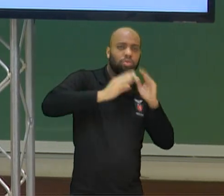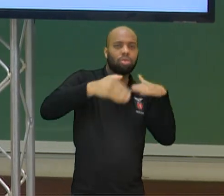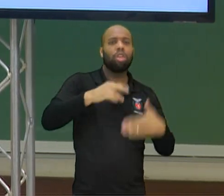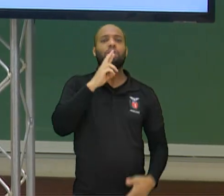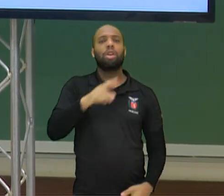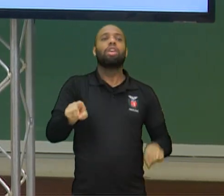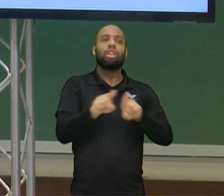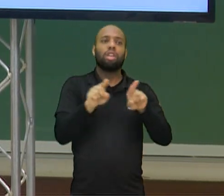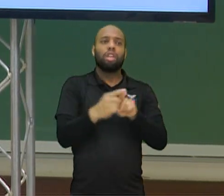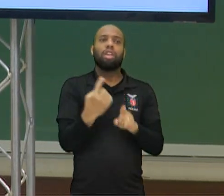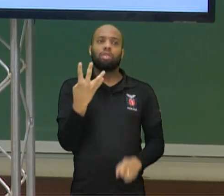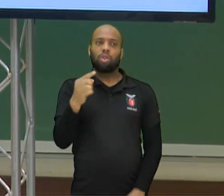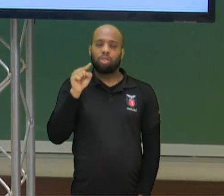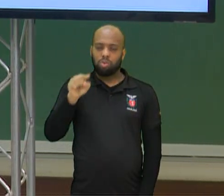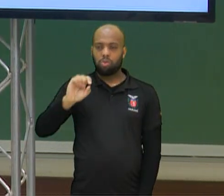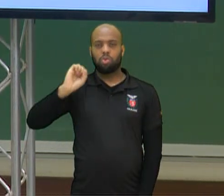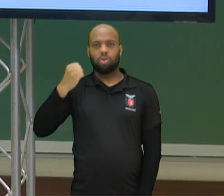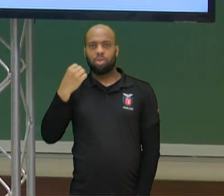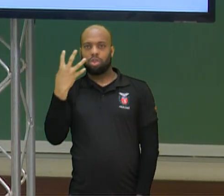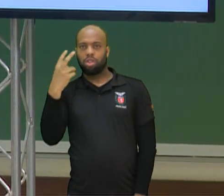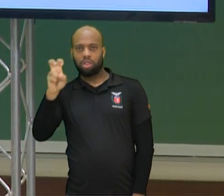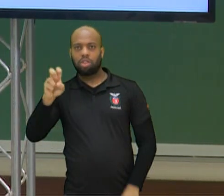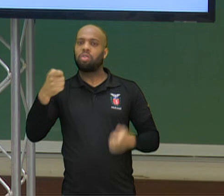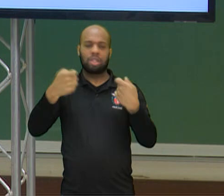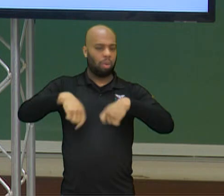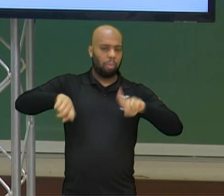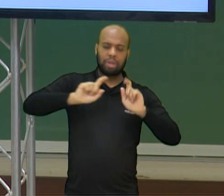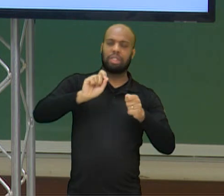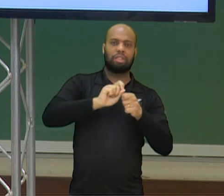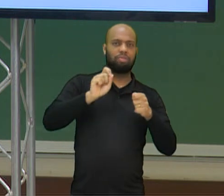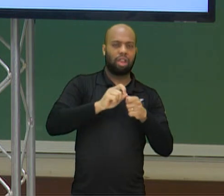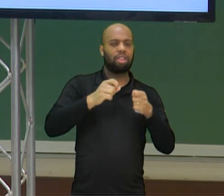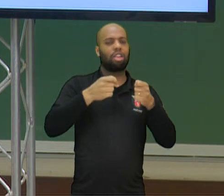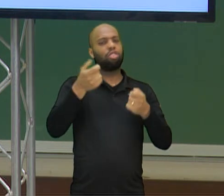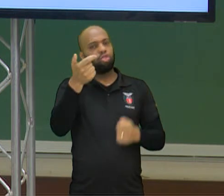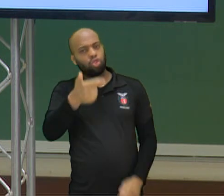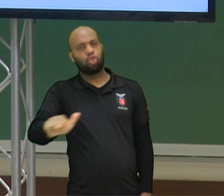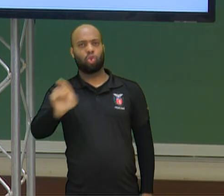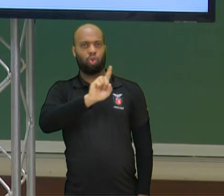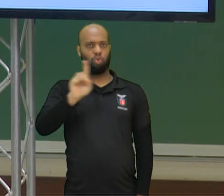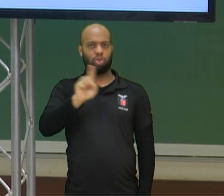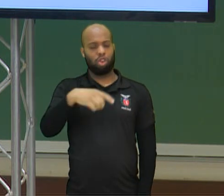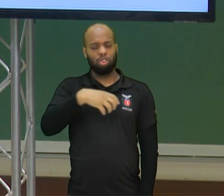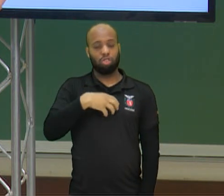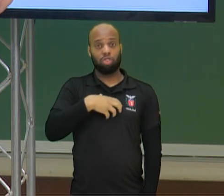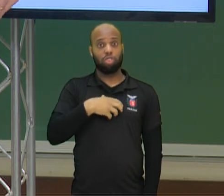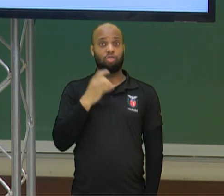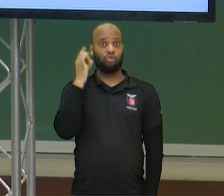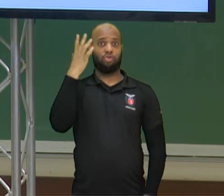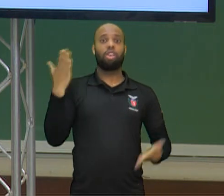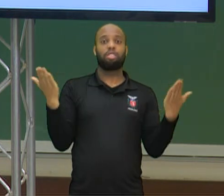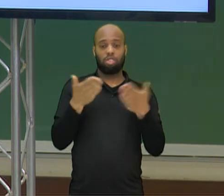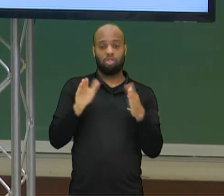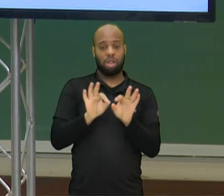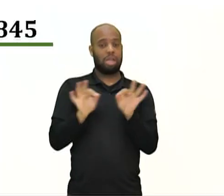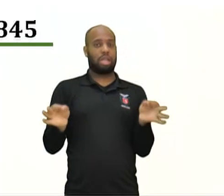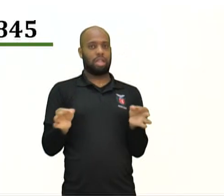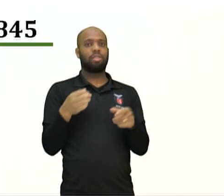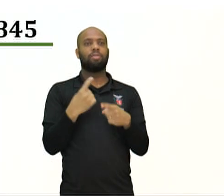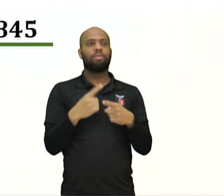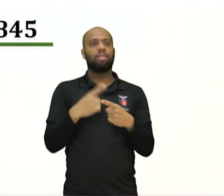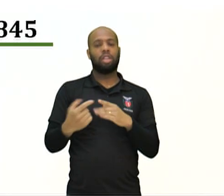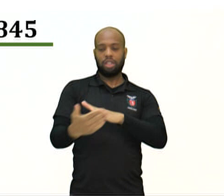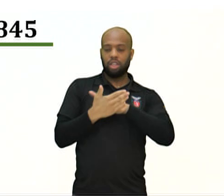4.845. Então, não precisa nem resolvermos, né? Então, isso simplifica a nossa vida e nos ajuda